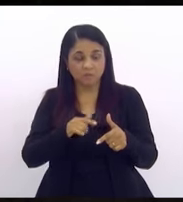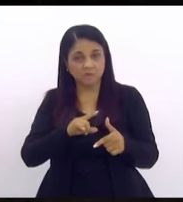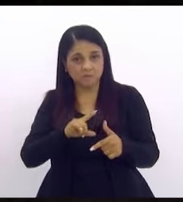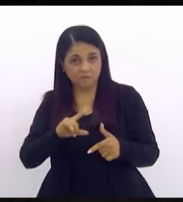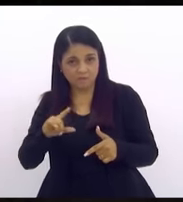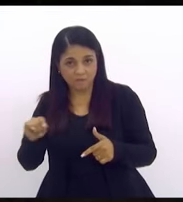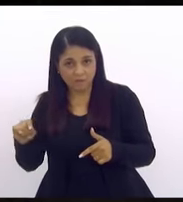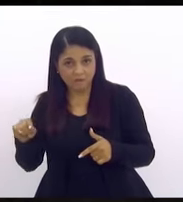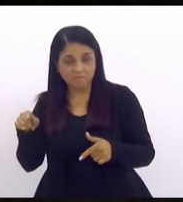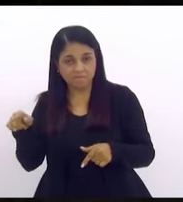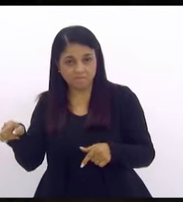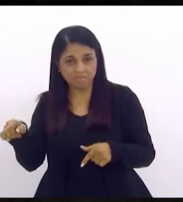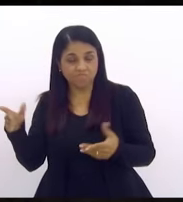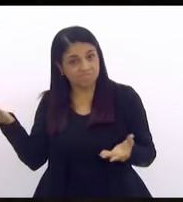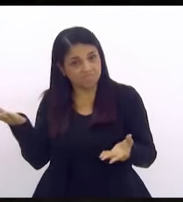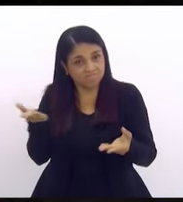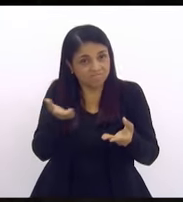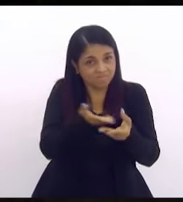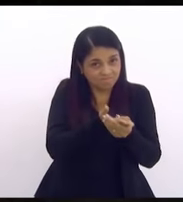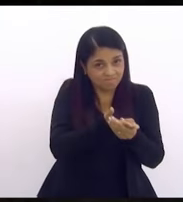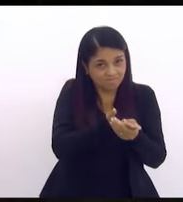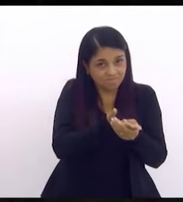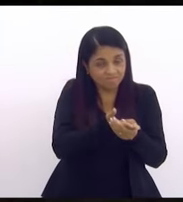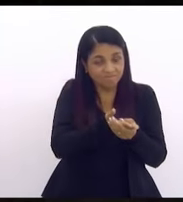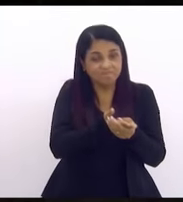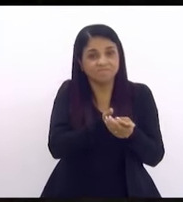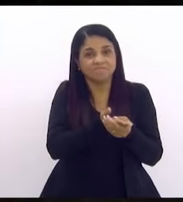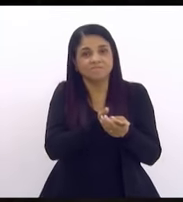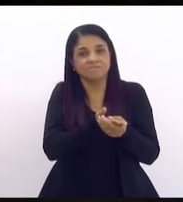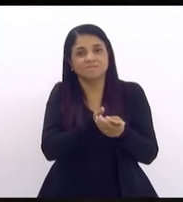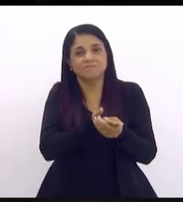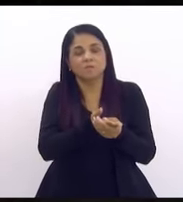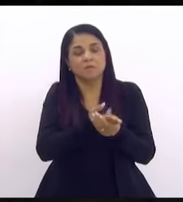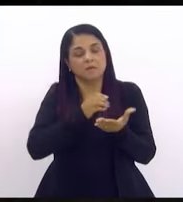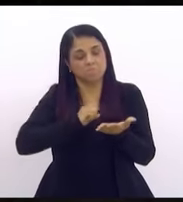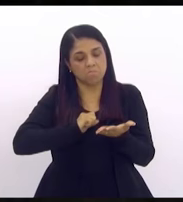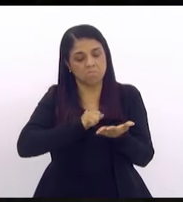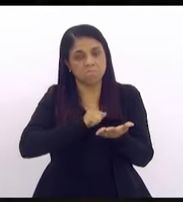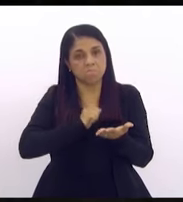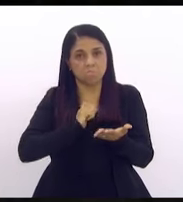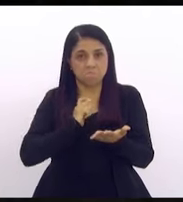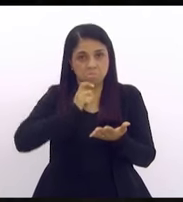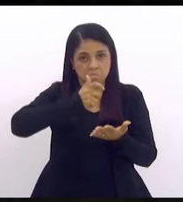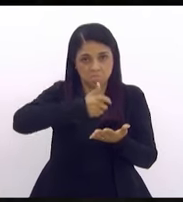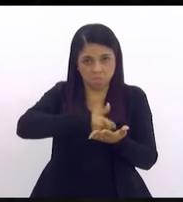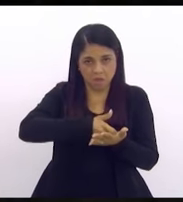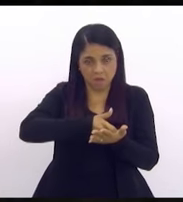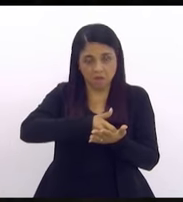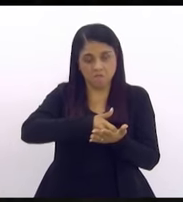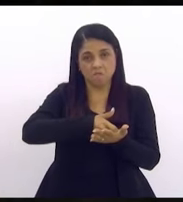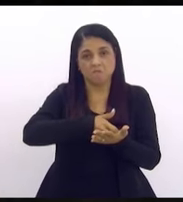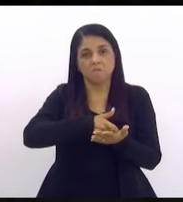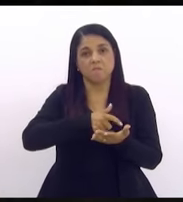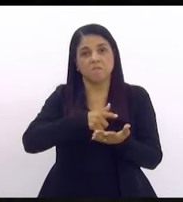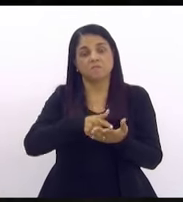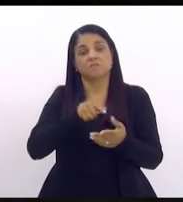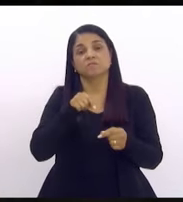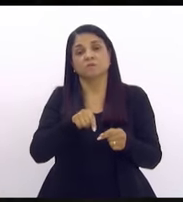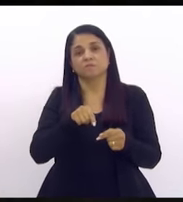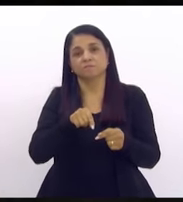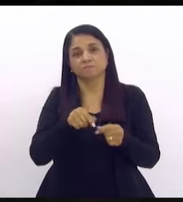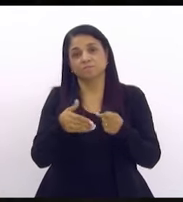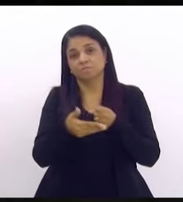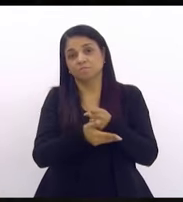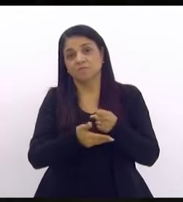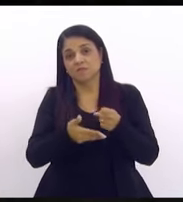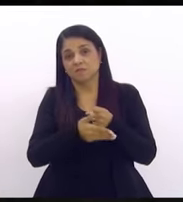aciona uma ação visando uma determinada indenização muitas vezes baseada nesta jurisprudência enquanto que para